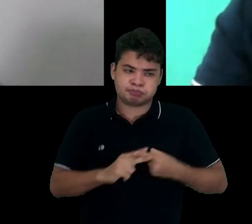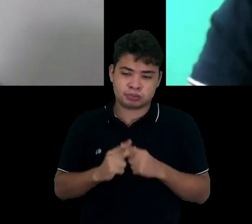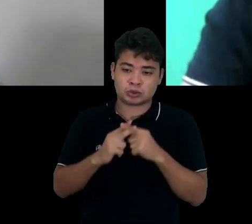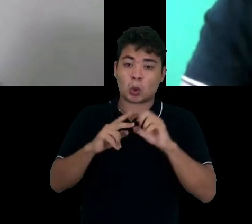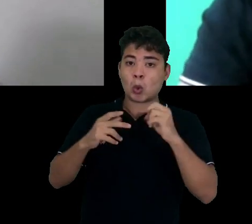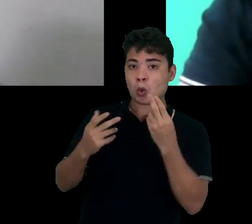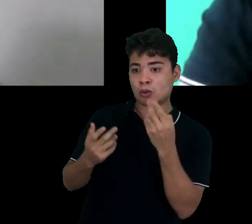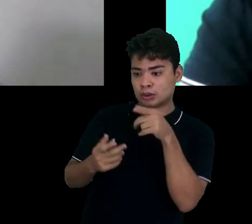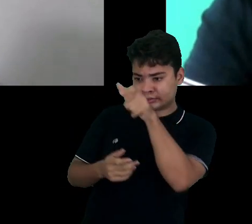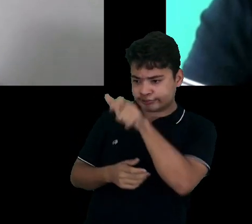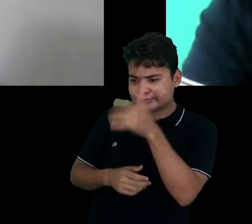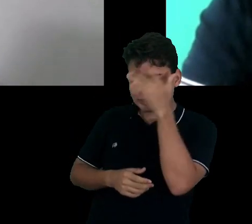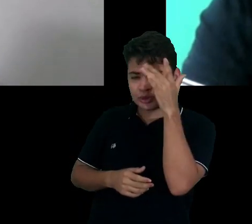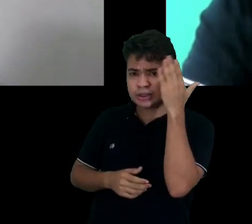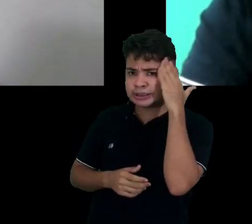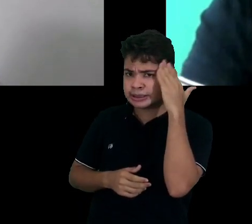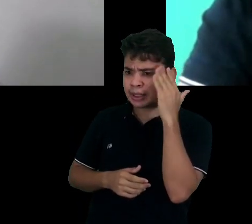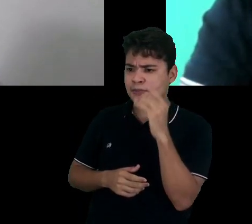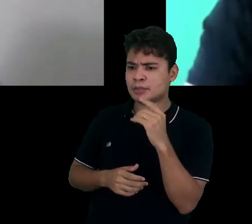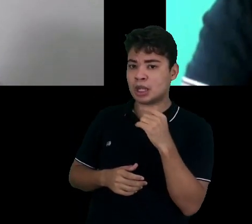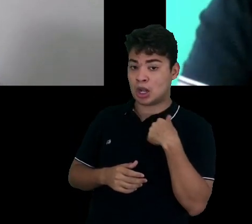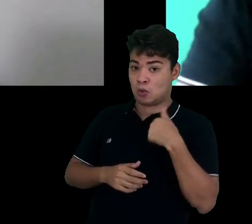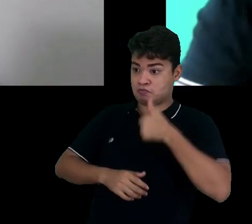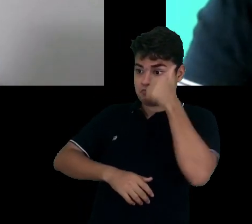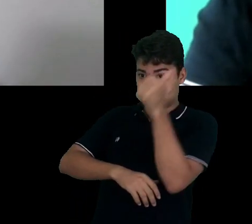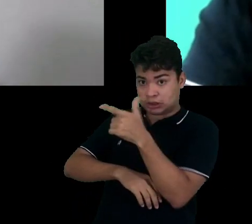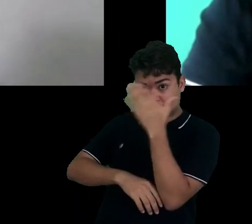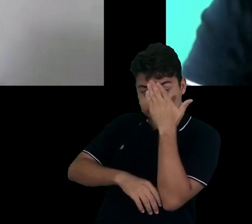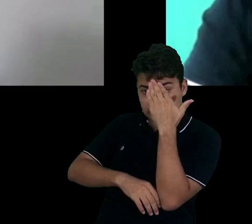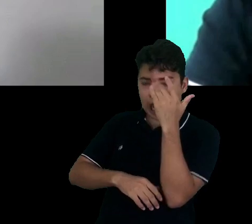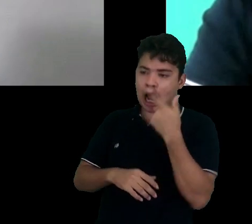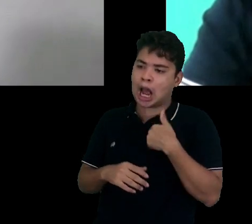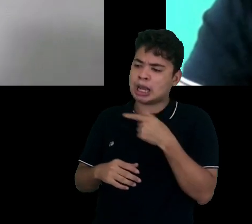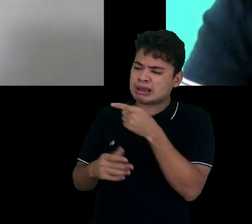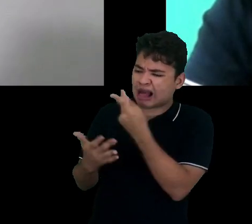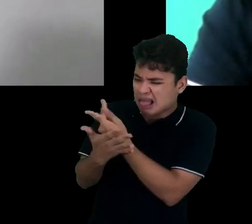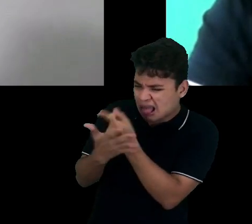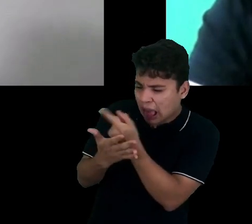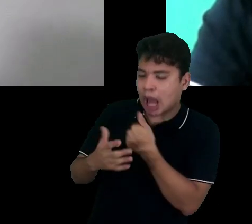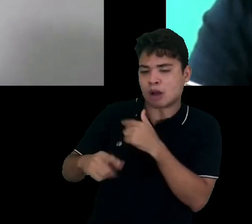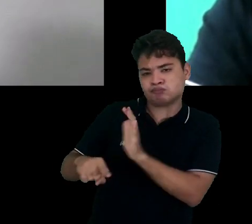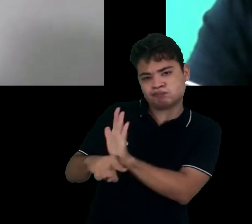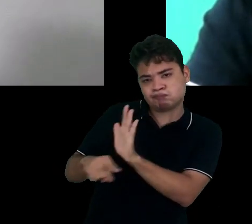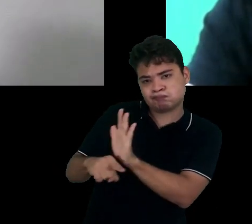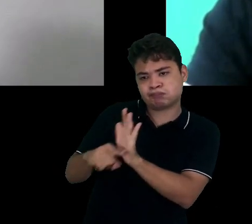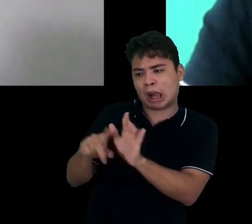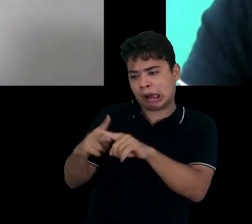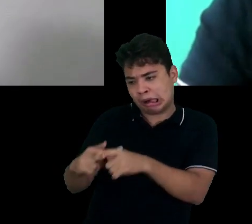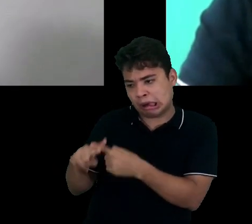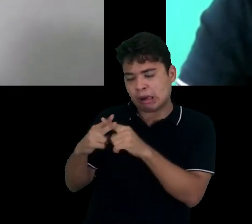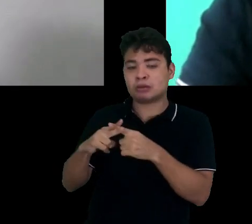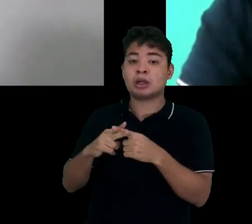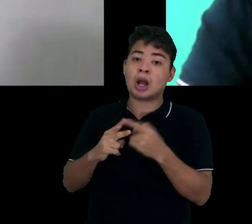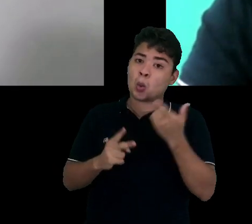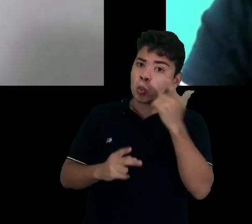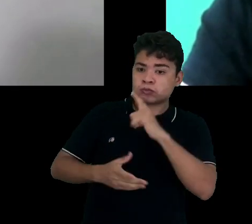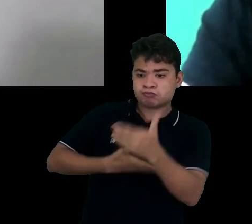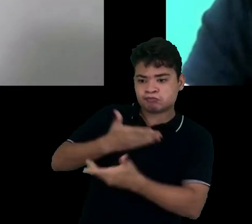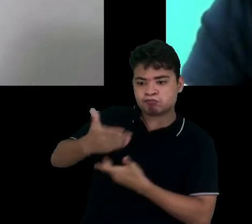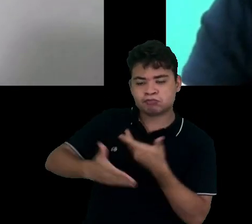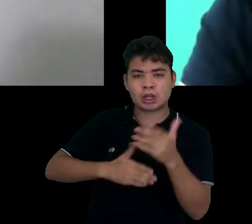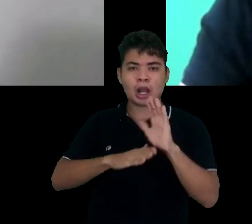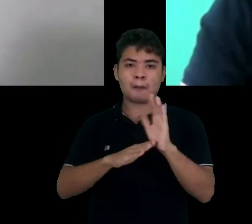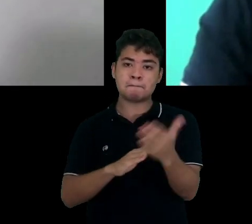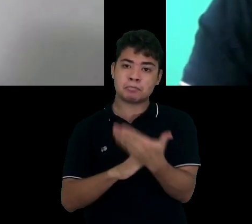Quando eu conversava com alguém que sabia menos do que eu ajudava nos erros que essa pessoa cometia. Então, foi uma forma que eu